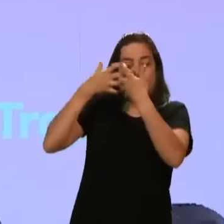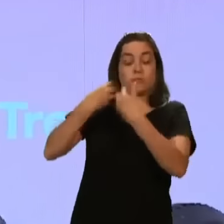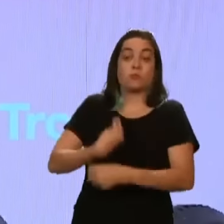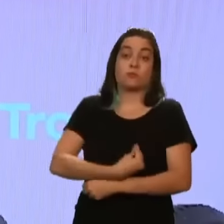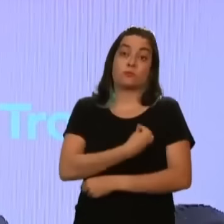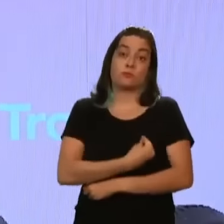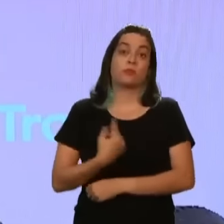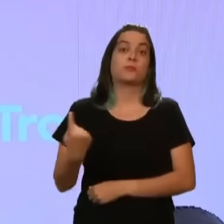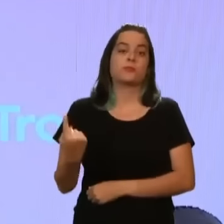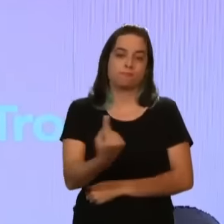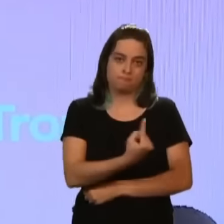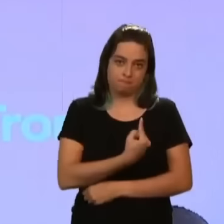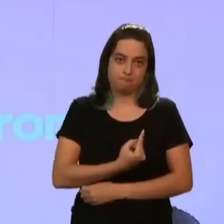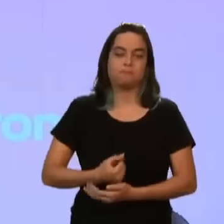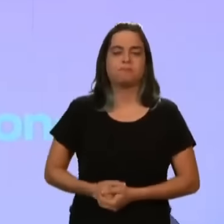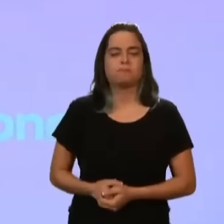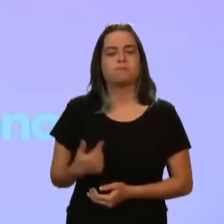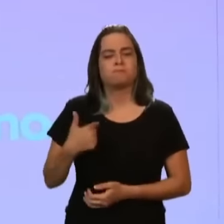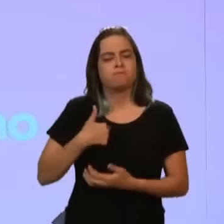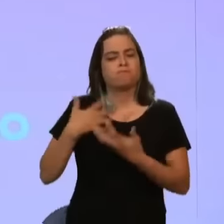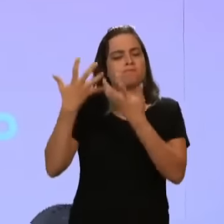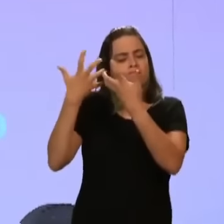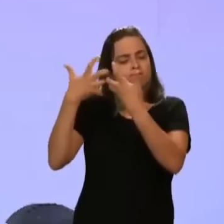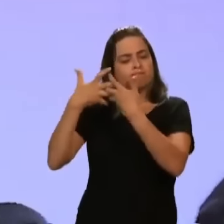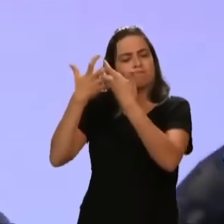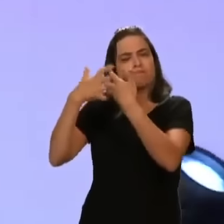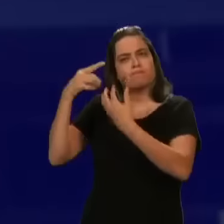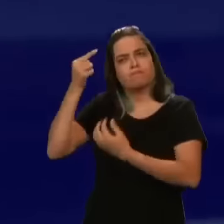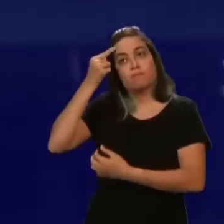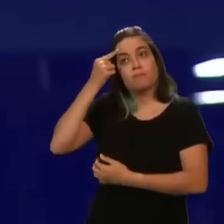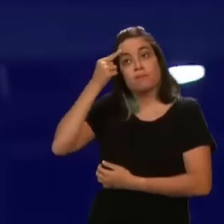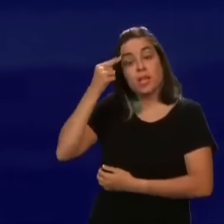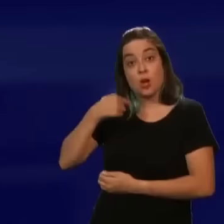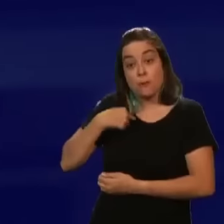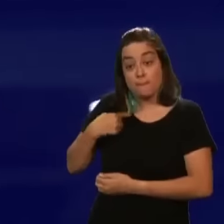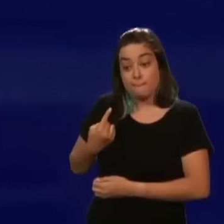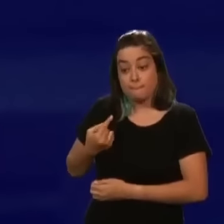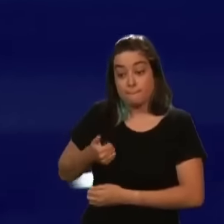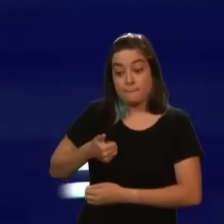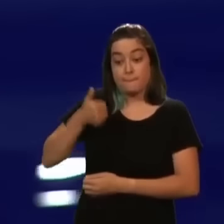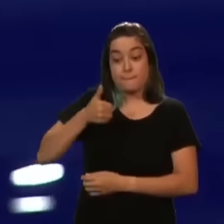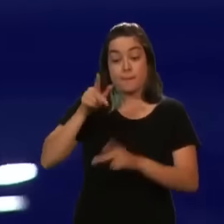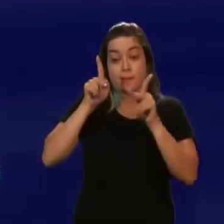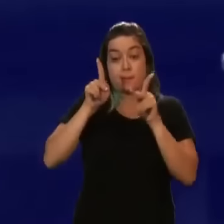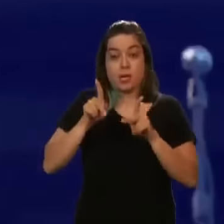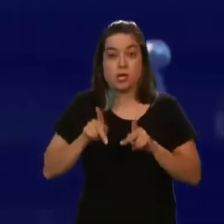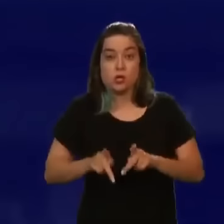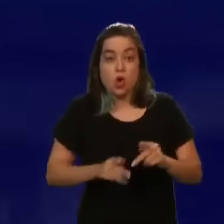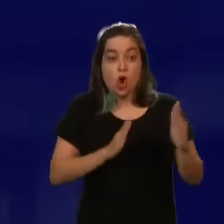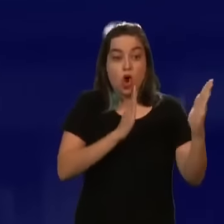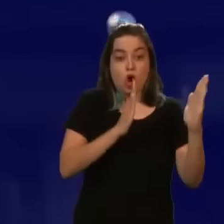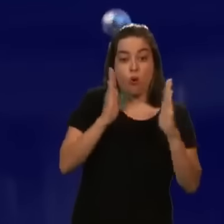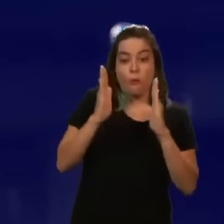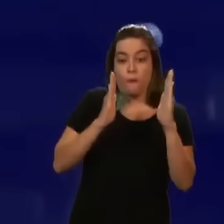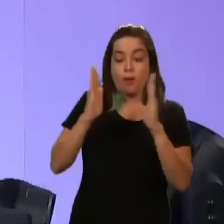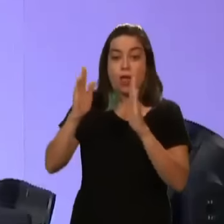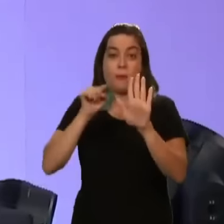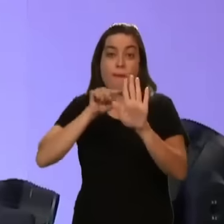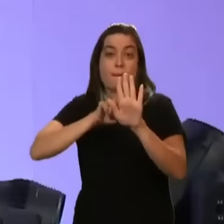vida? E enquanto eu meditava, eu descobri que eu não fui a primeira pessoa a fazer uma analogia, uma